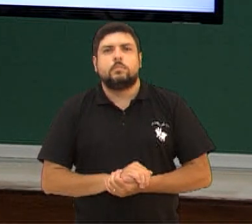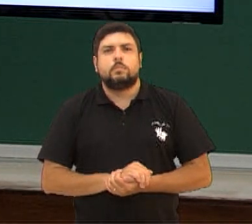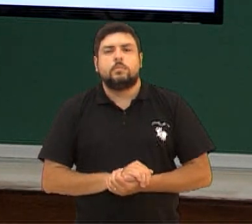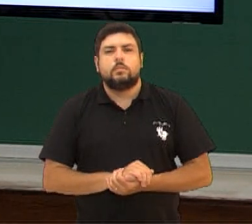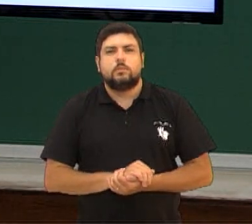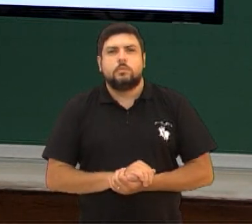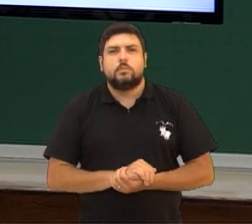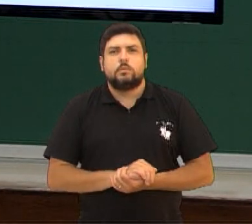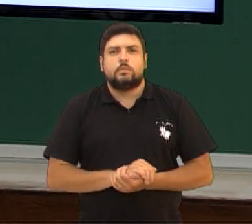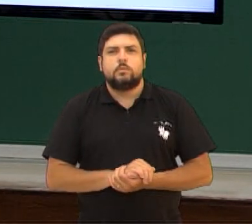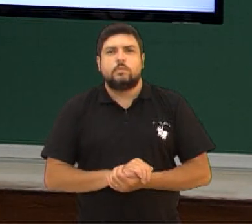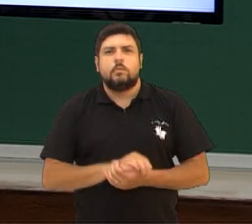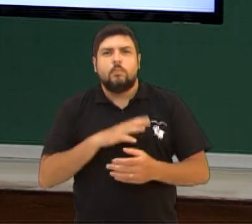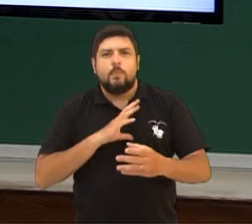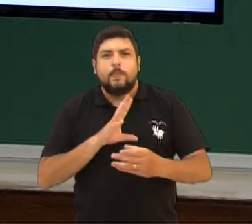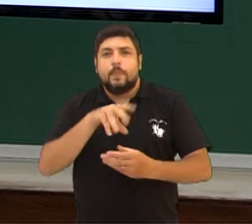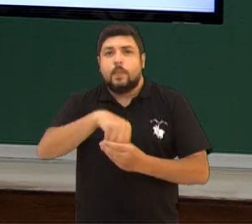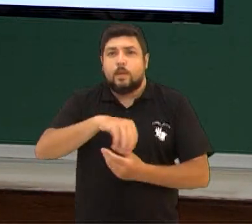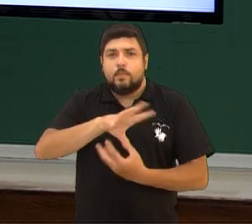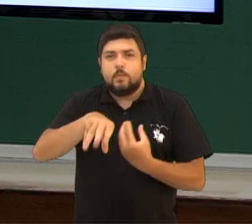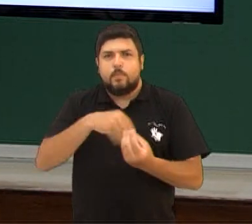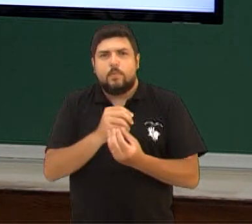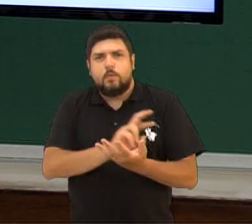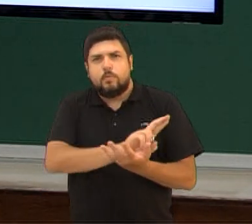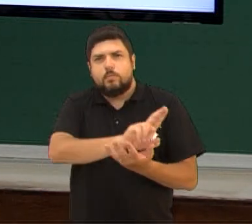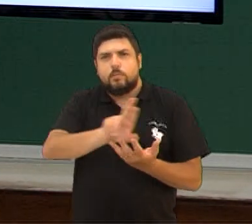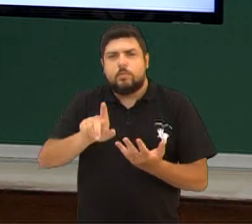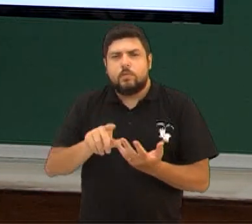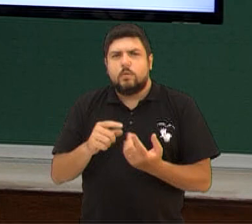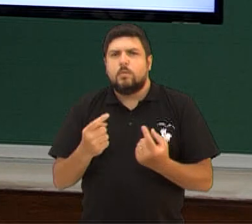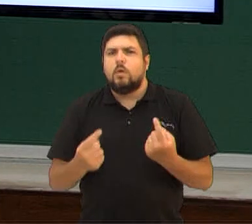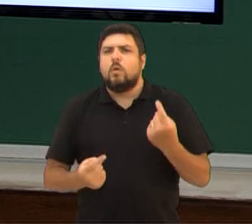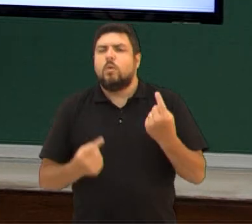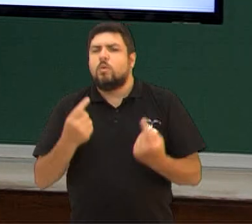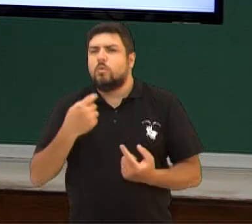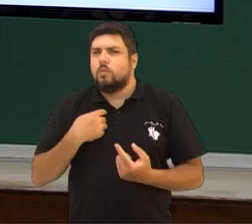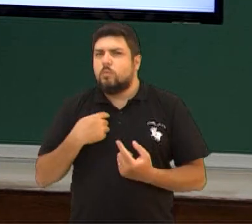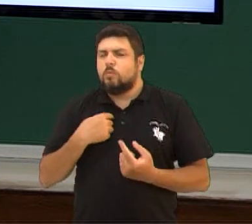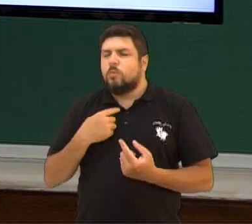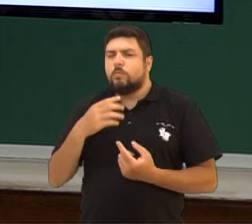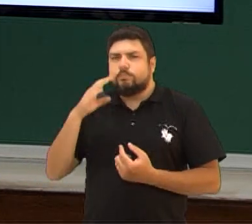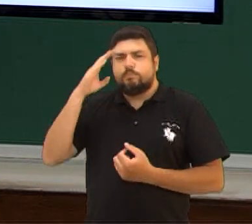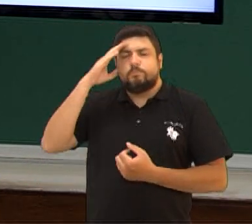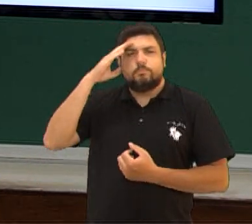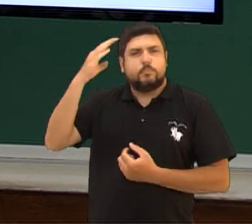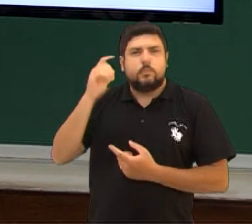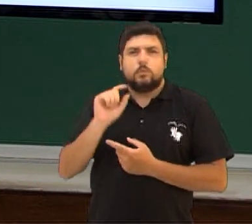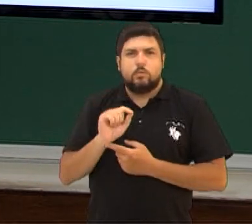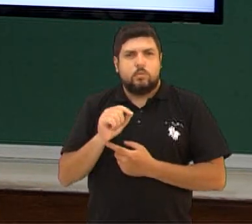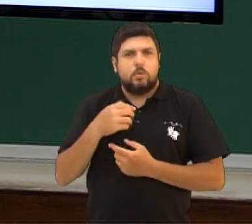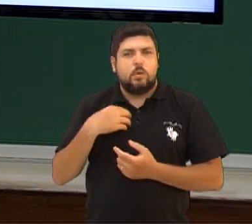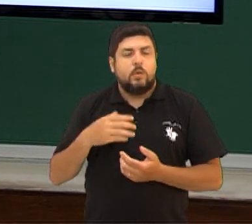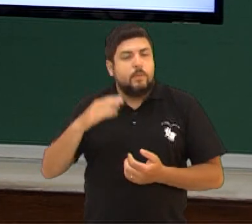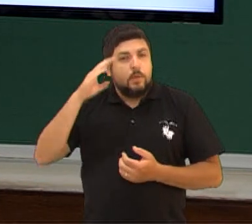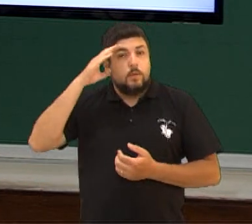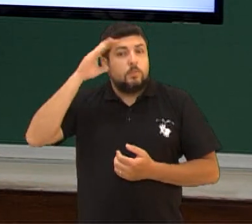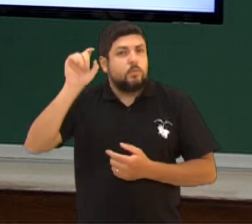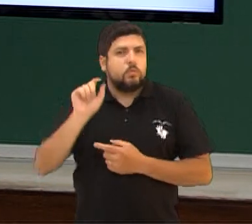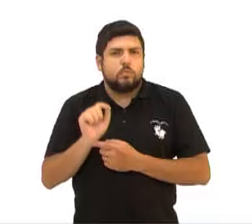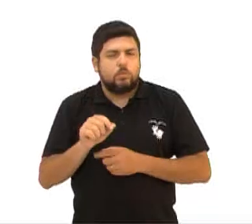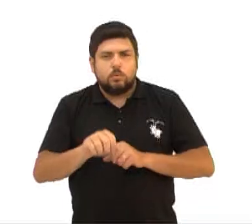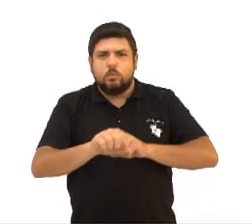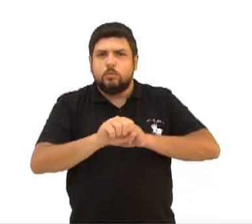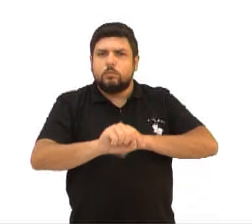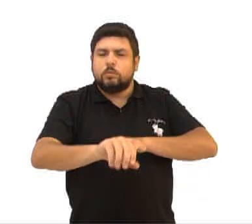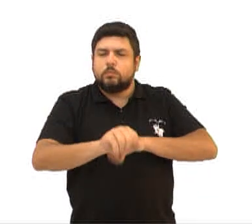E dentro das várias artes, qual que seria a arte ideal? Para o Schiller, a arte ideal, que teria esse papel de educador por